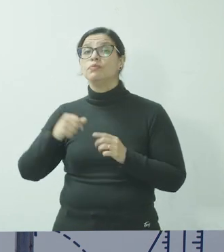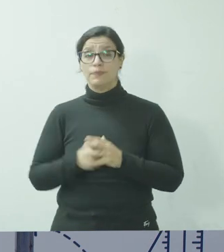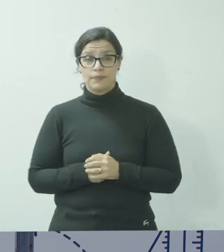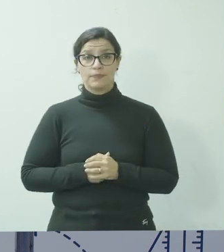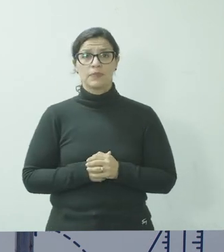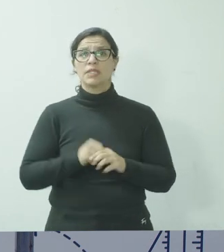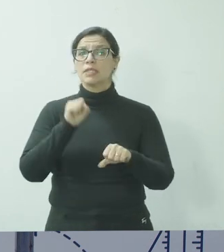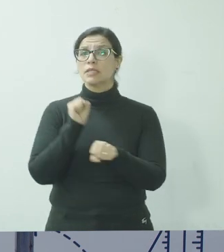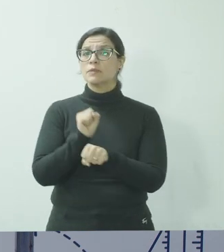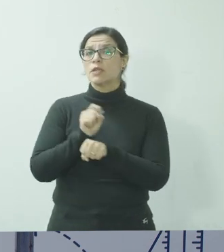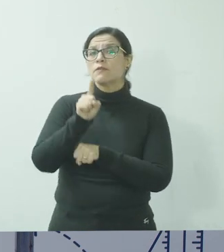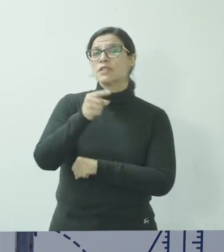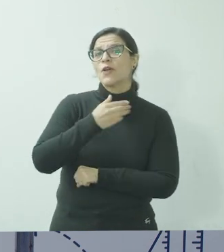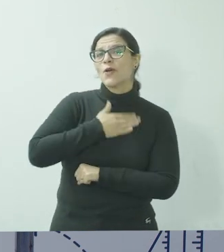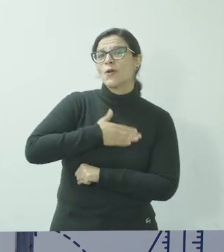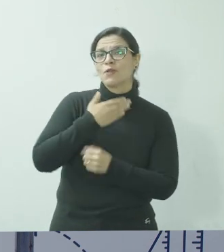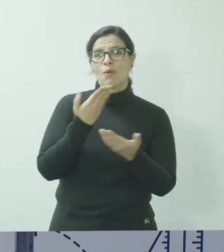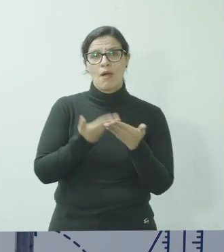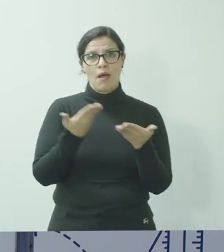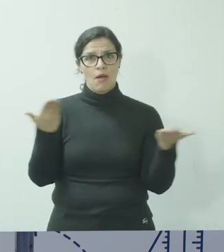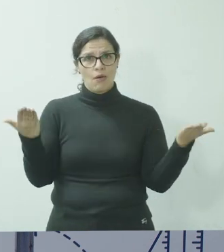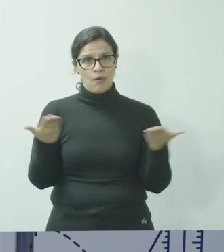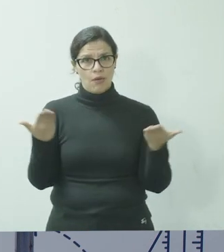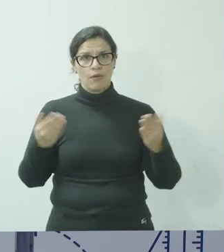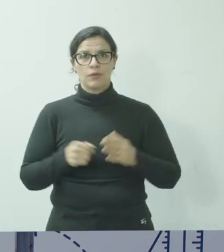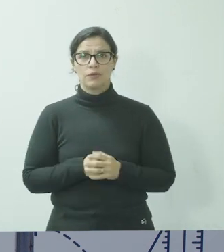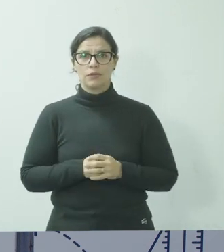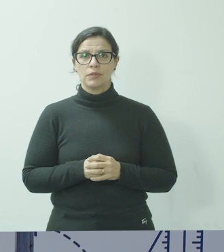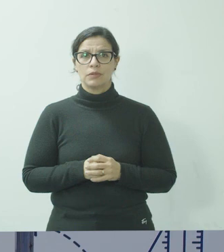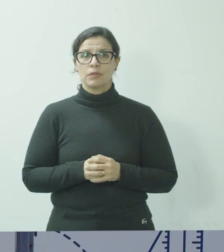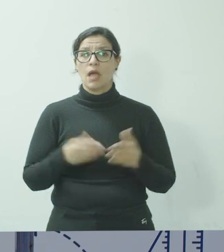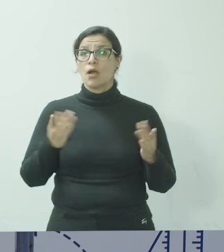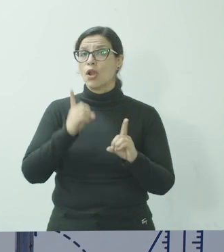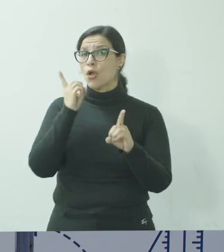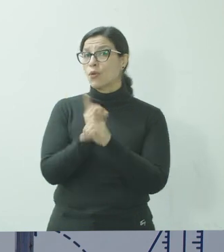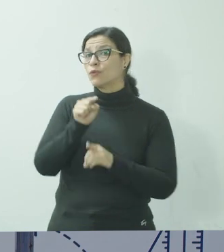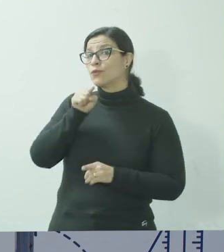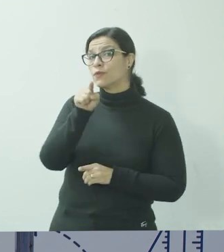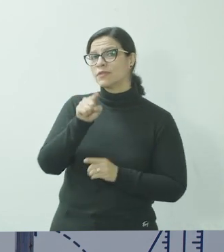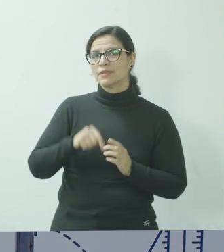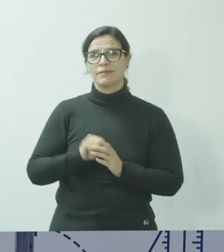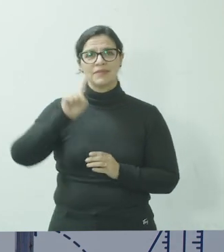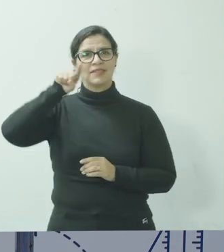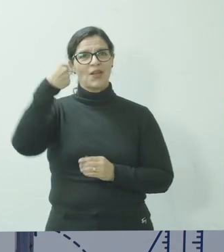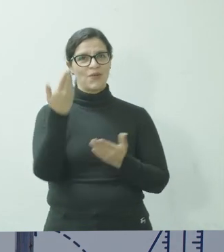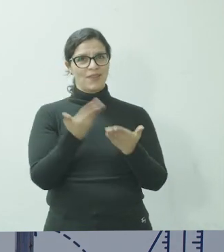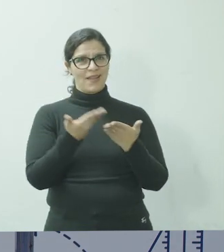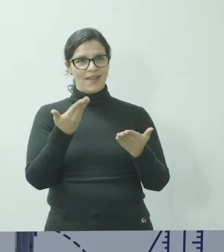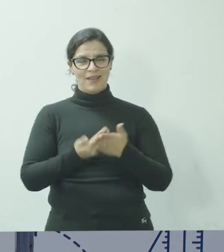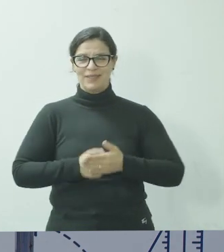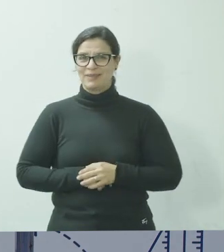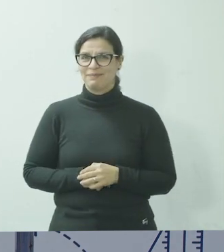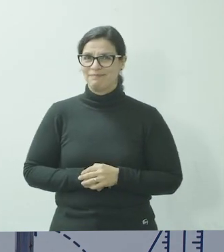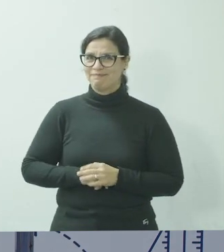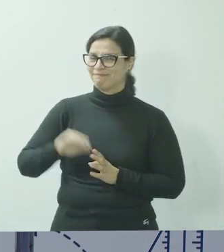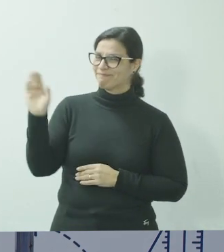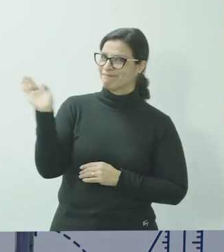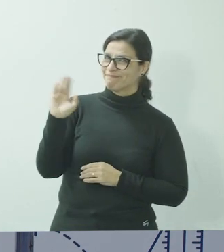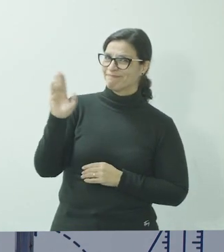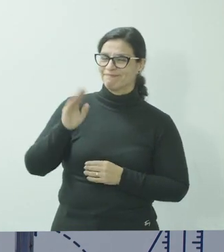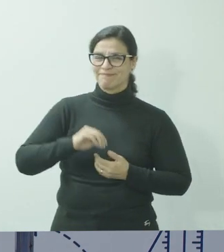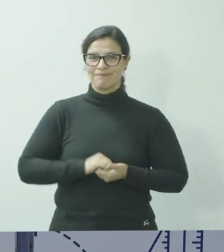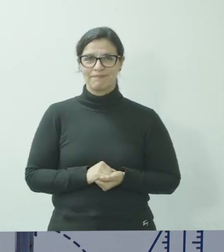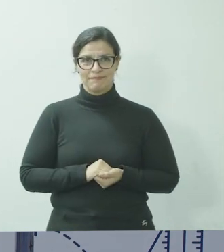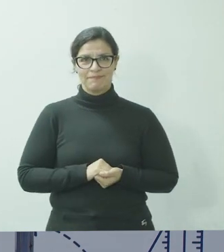estúdio Espero que tenha gostado da aula de hoje e eu encontro você na próxima aula